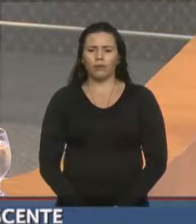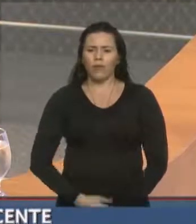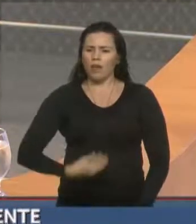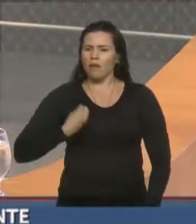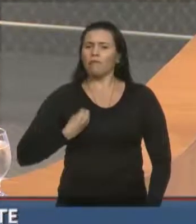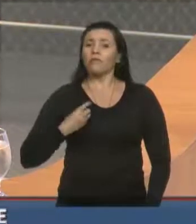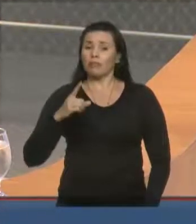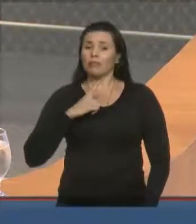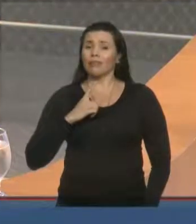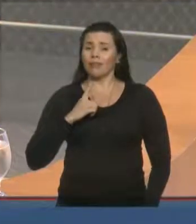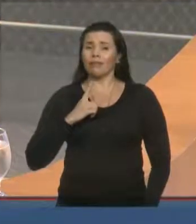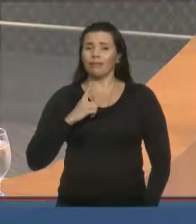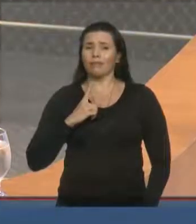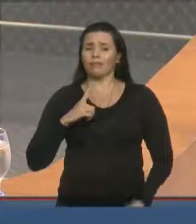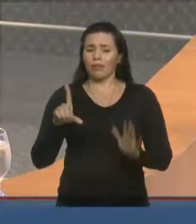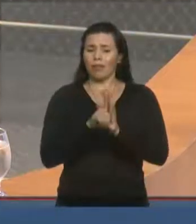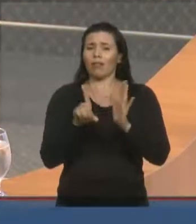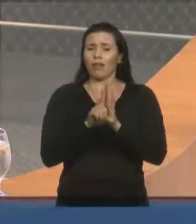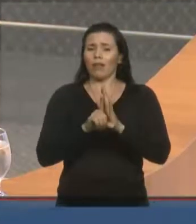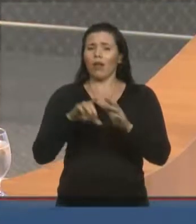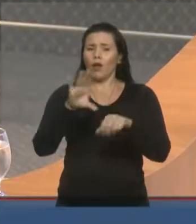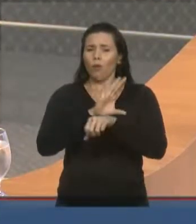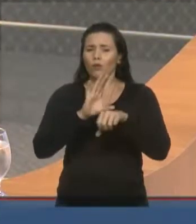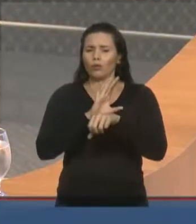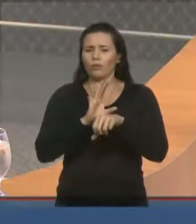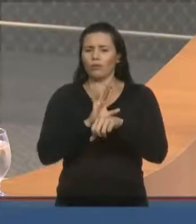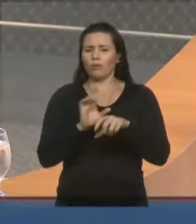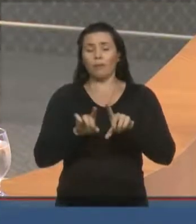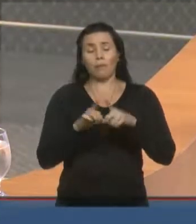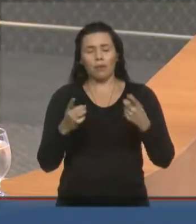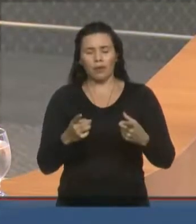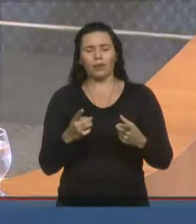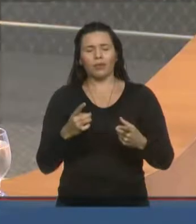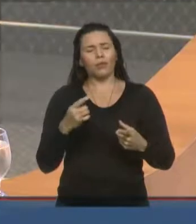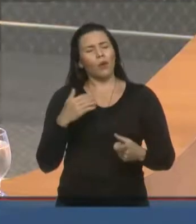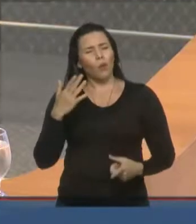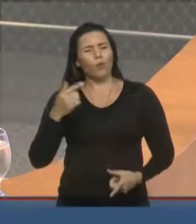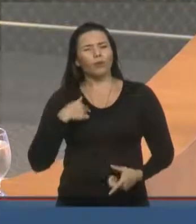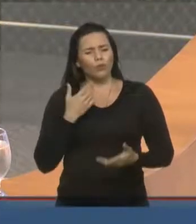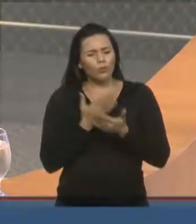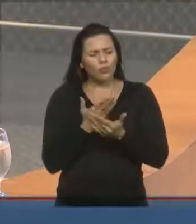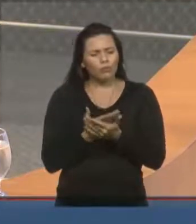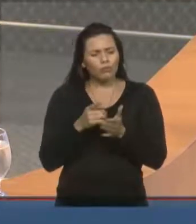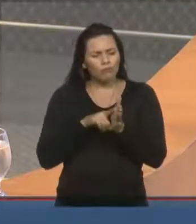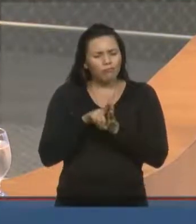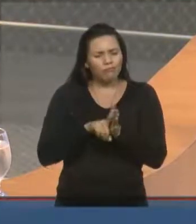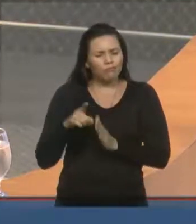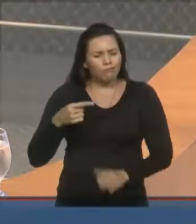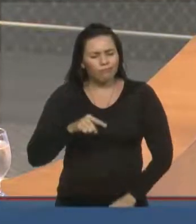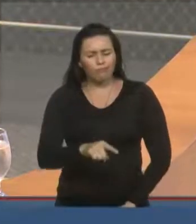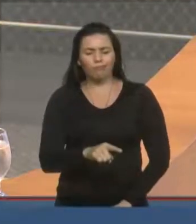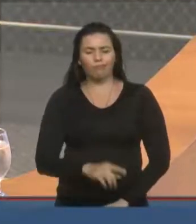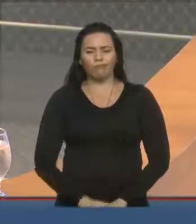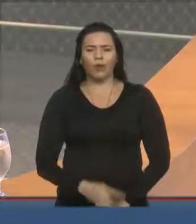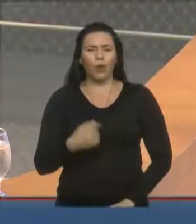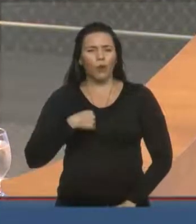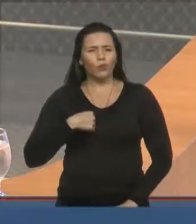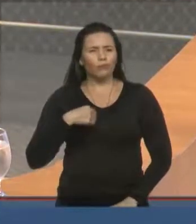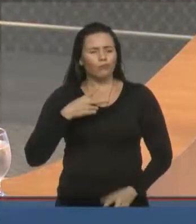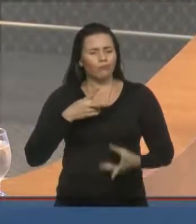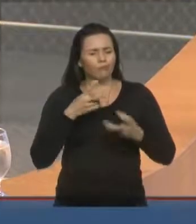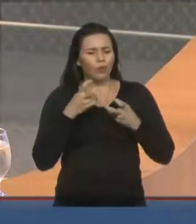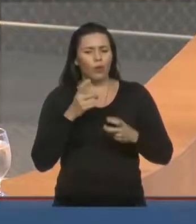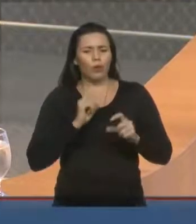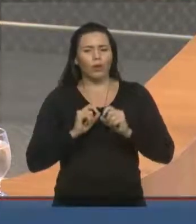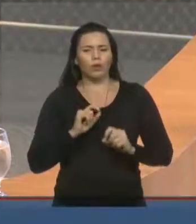na Constituição. Mas como o próprio direito à vida, quando nós estudamos e aprofundamos o conhecimento, estabelece que não